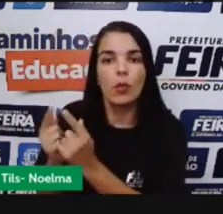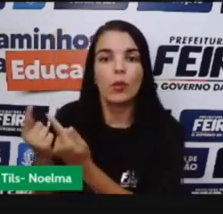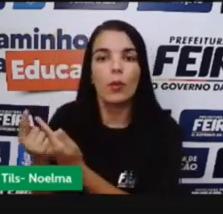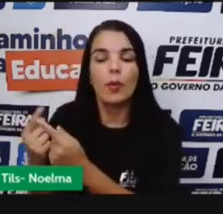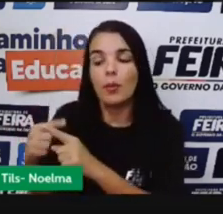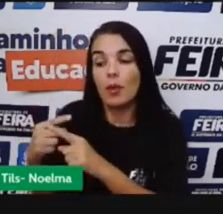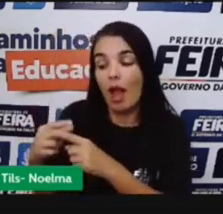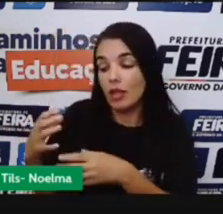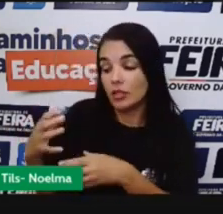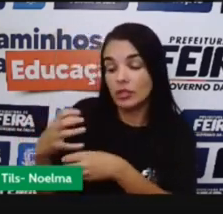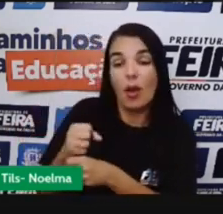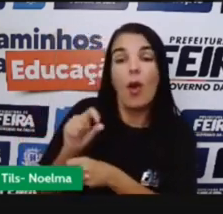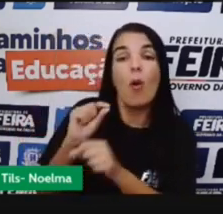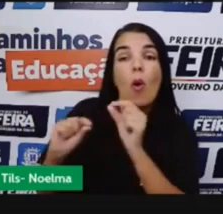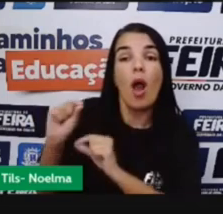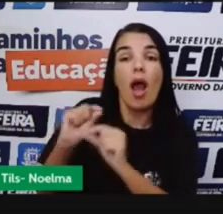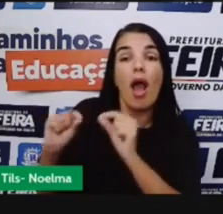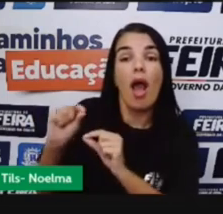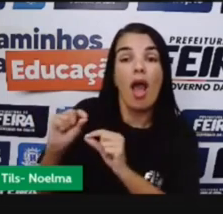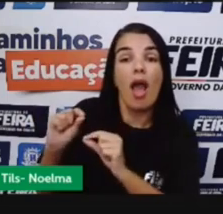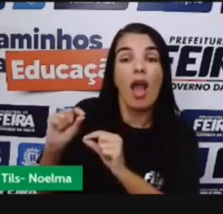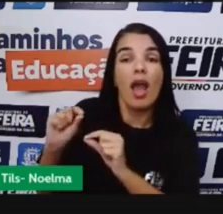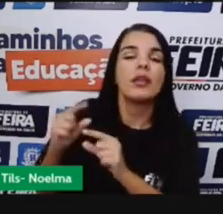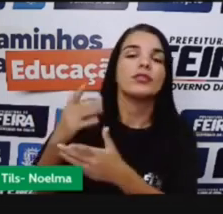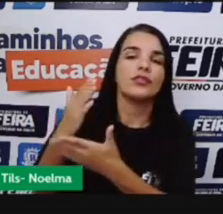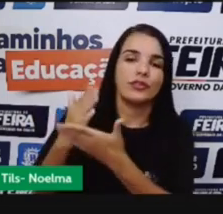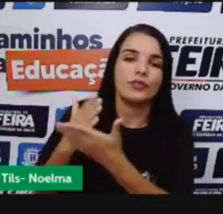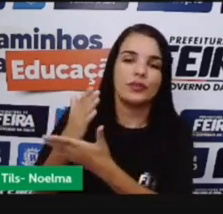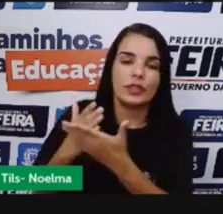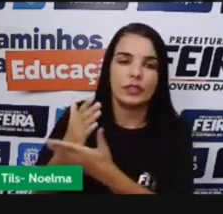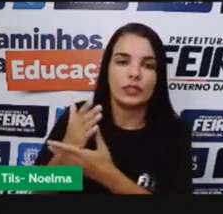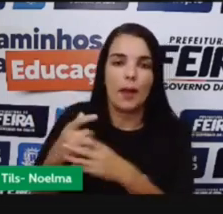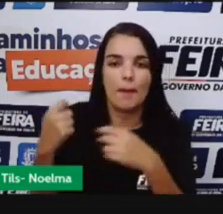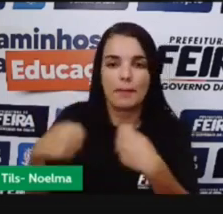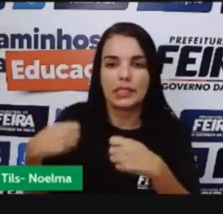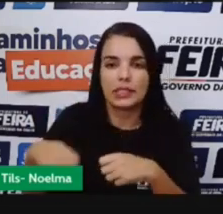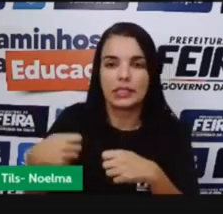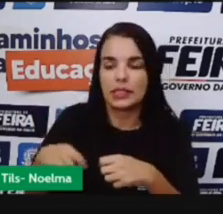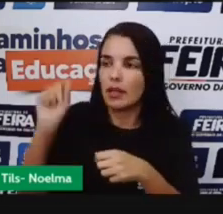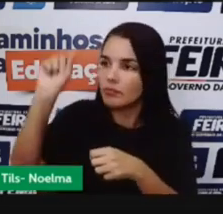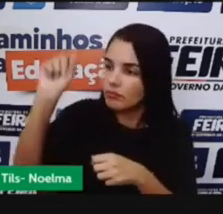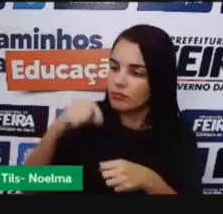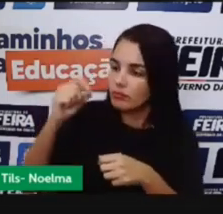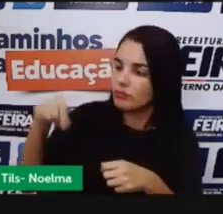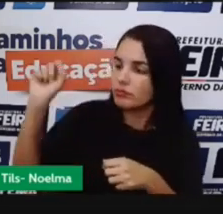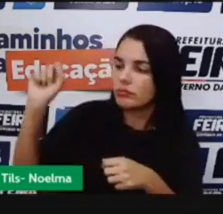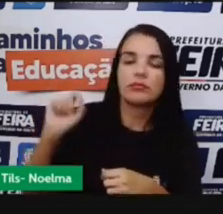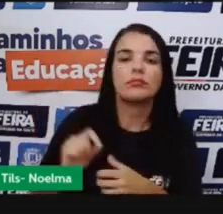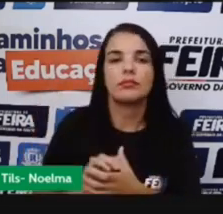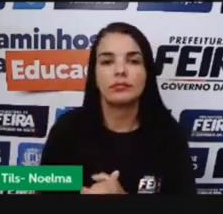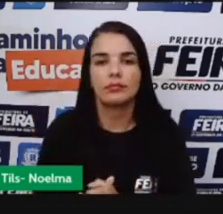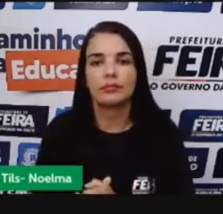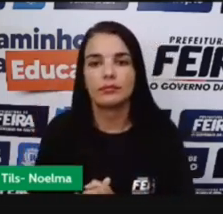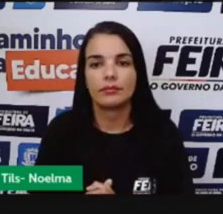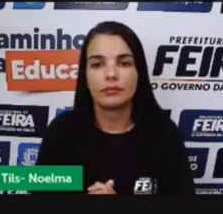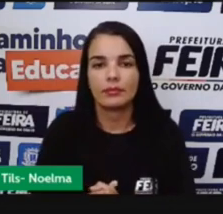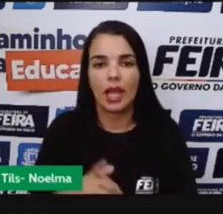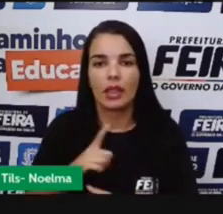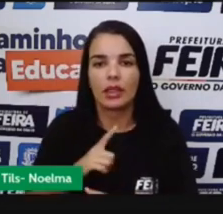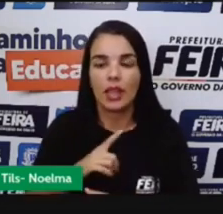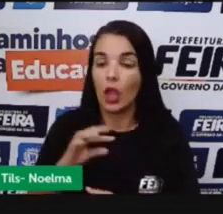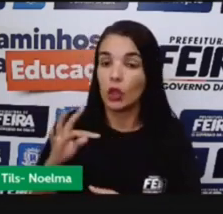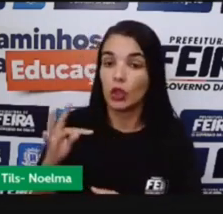uma continha de divisão. Então, a gente precisa armar. Nós temos o total a ser dividido, que seria o